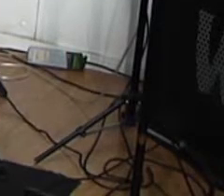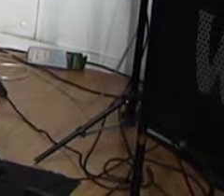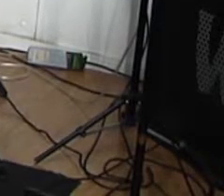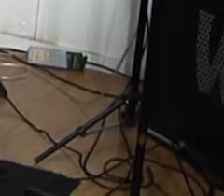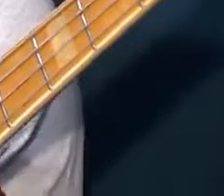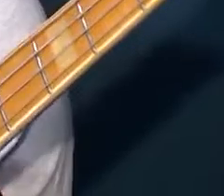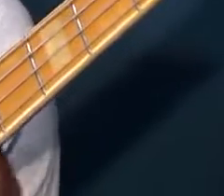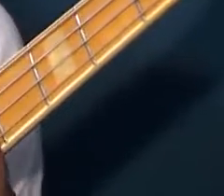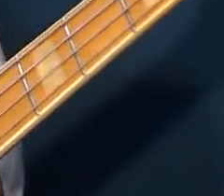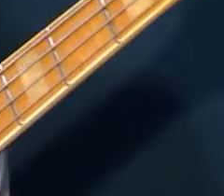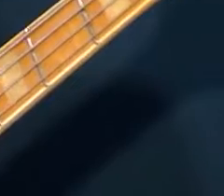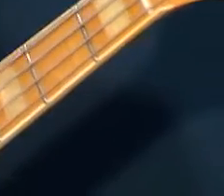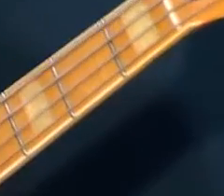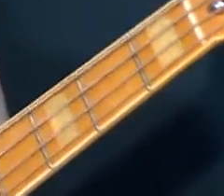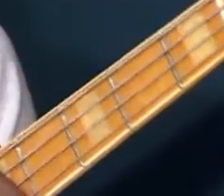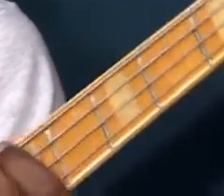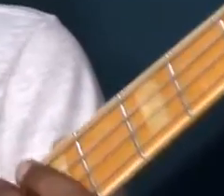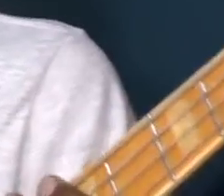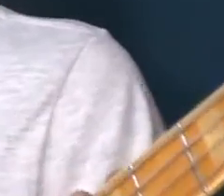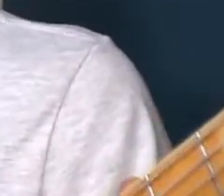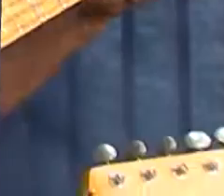My eyes close,